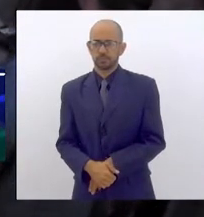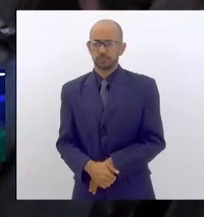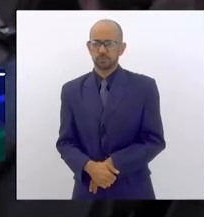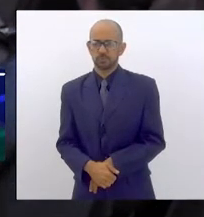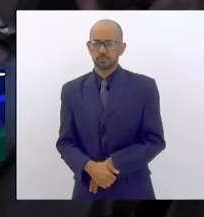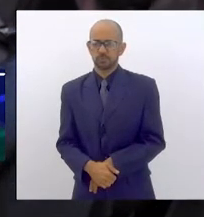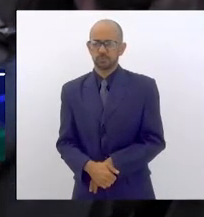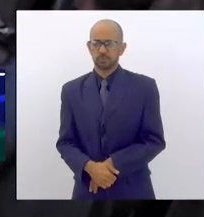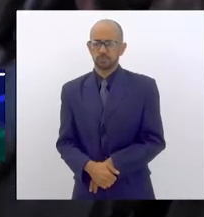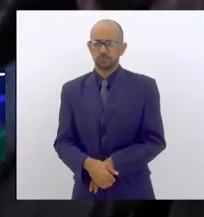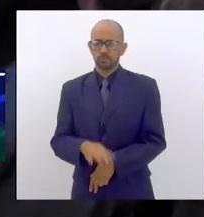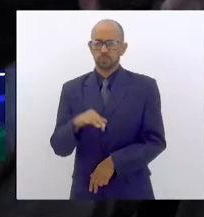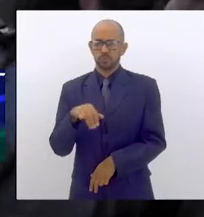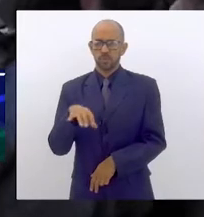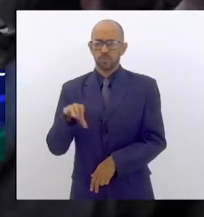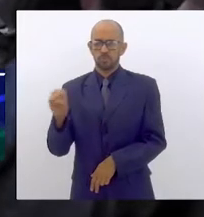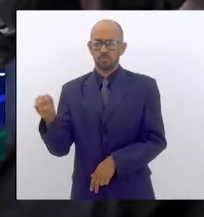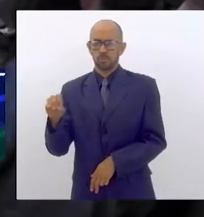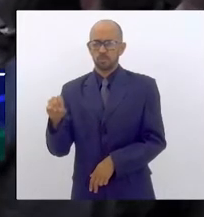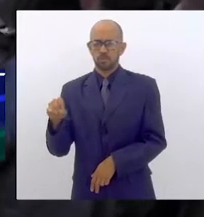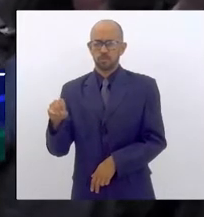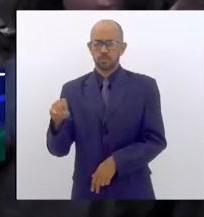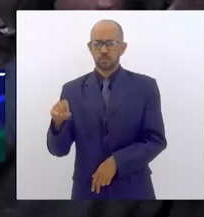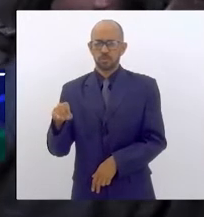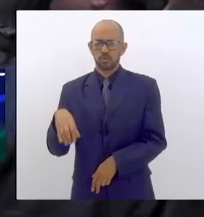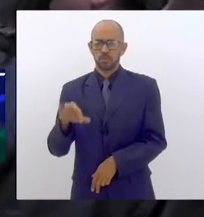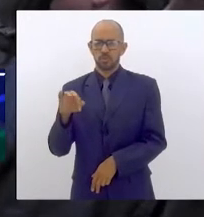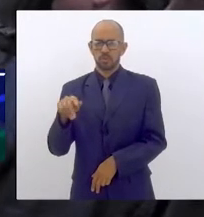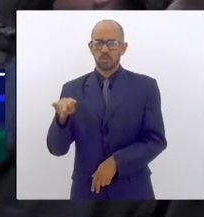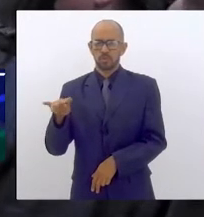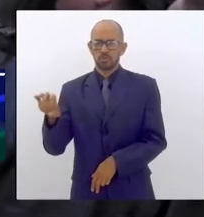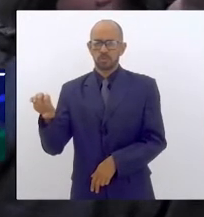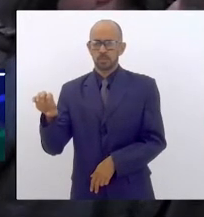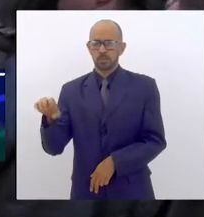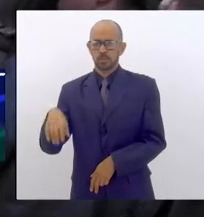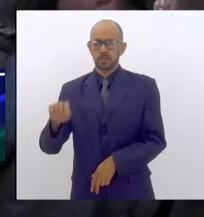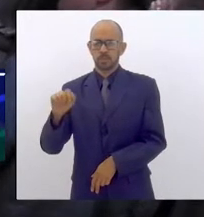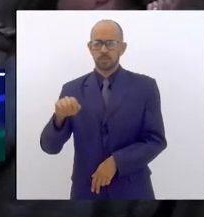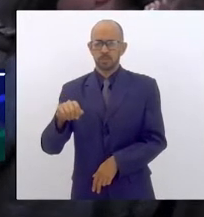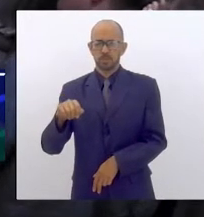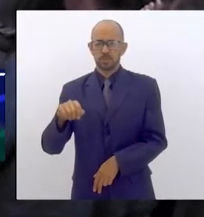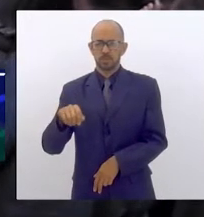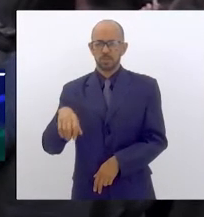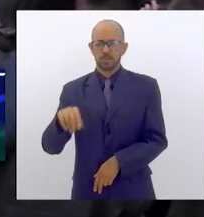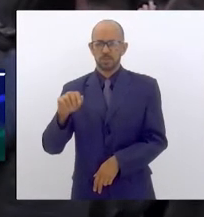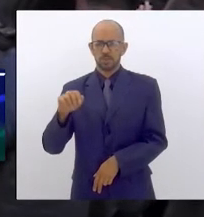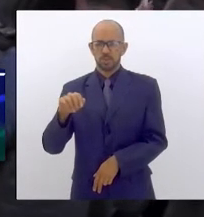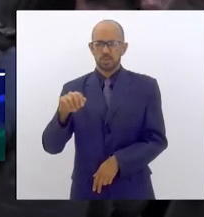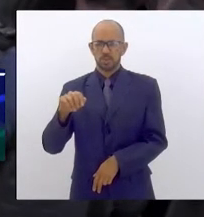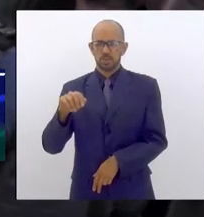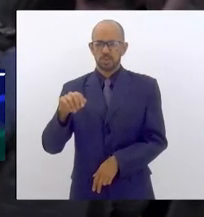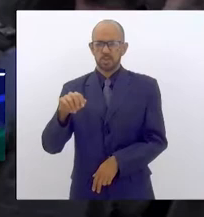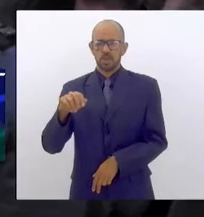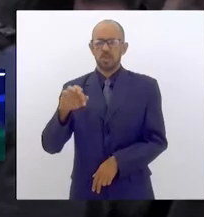Deputado Fábio Silva, deputado Felipe Soares, deputado Felipe Pobel.